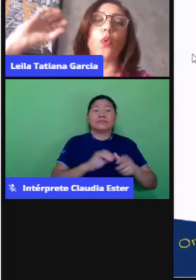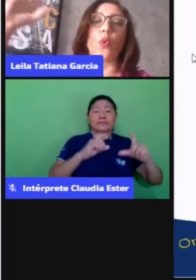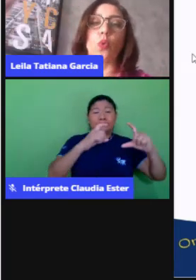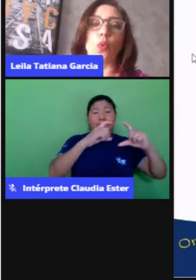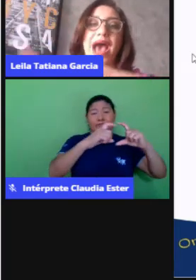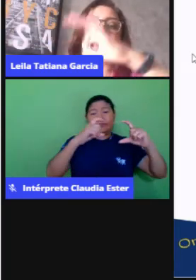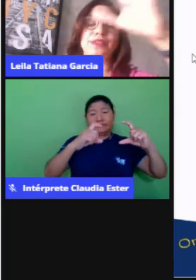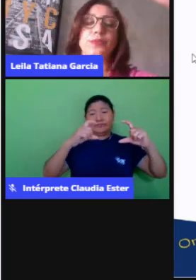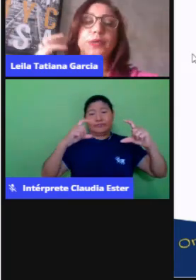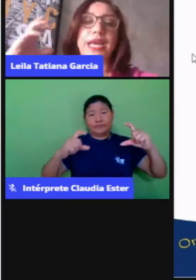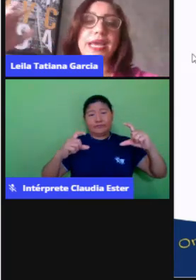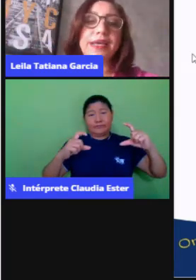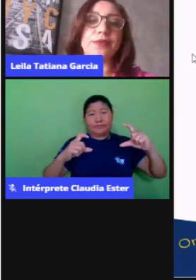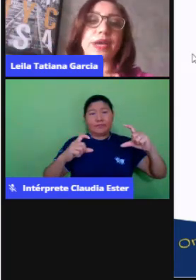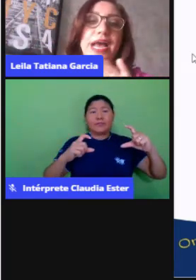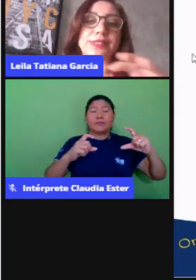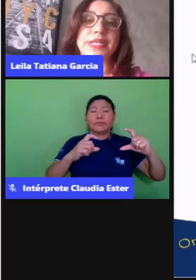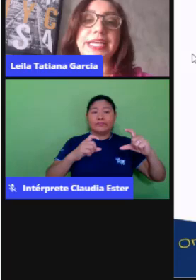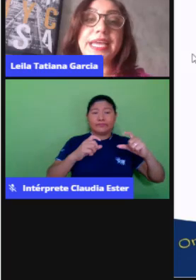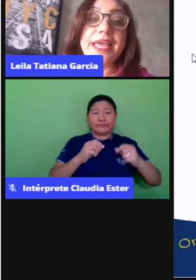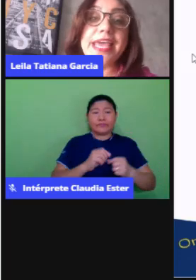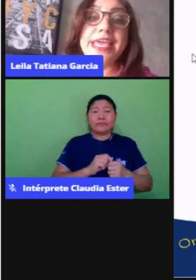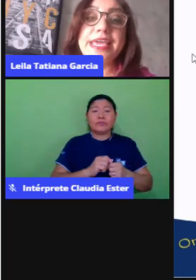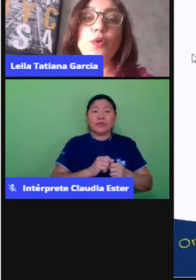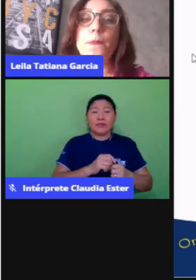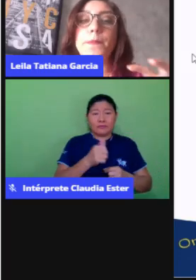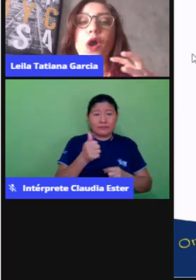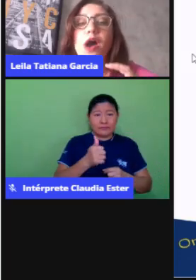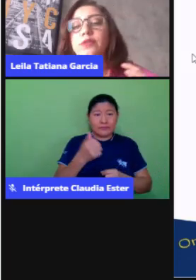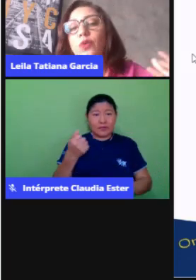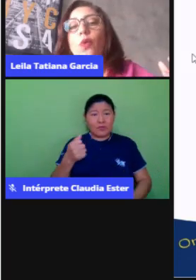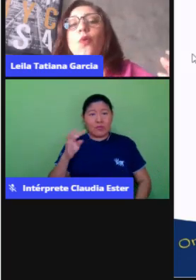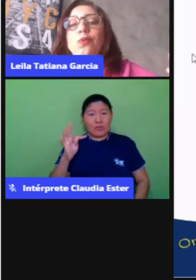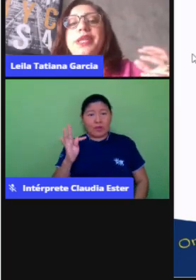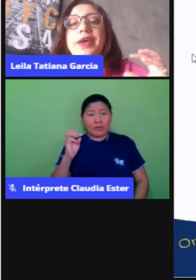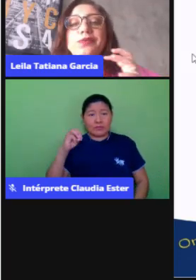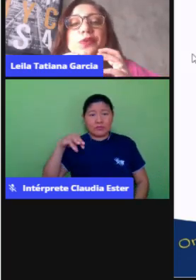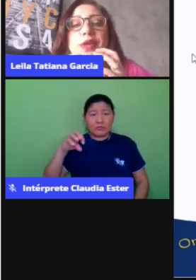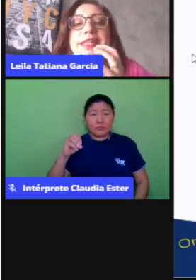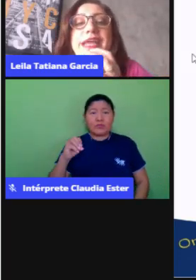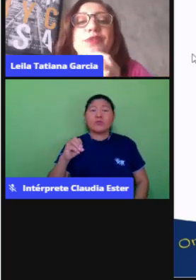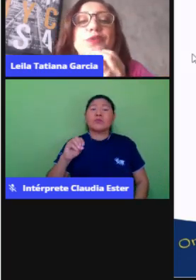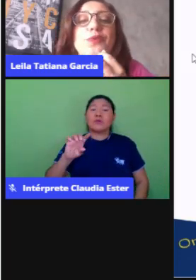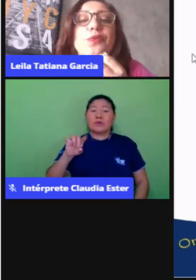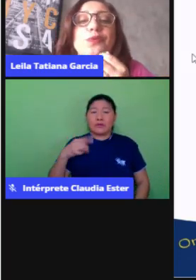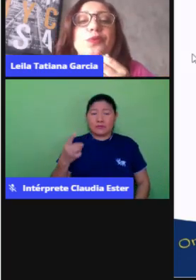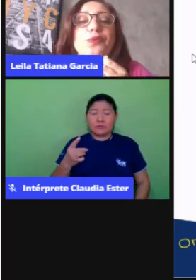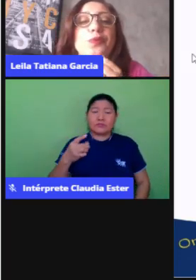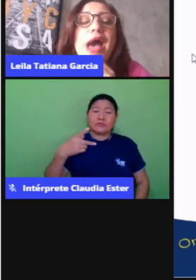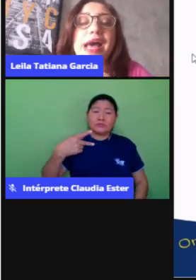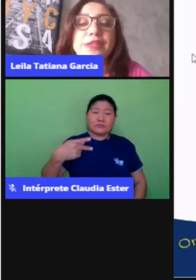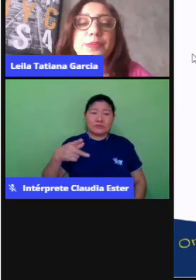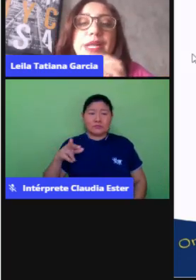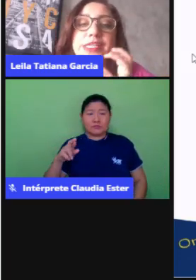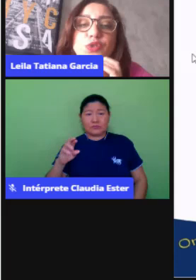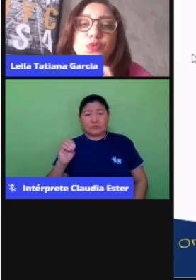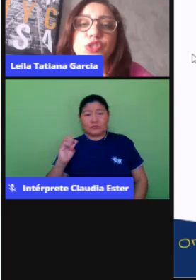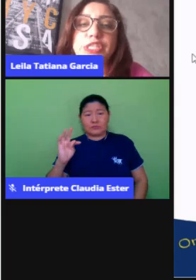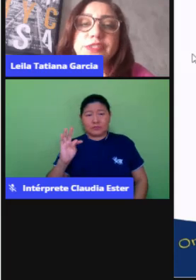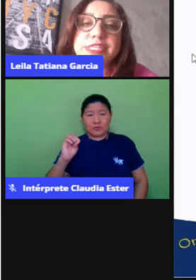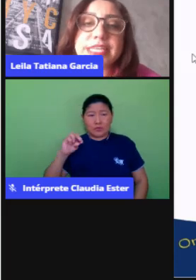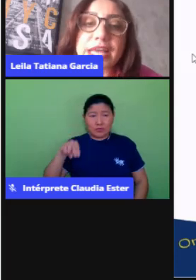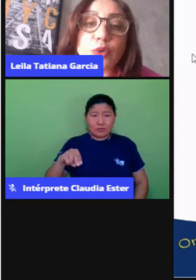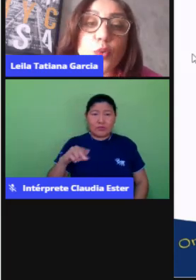ali, o átomo, né? No caso ali, e o próton ou o nêutron, né? Dentro do átomo